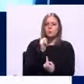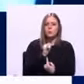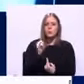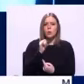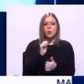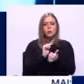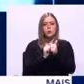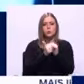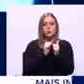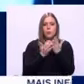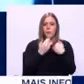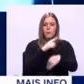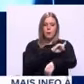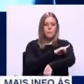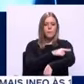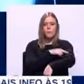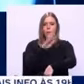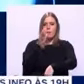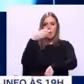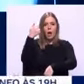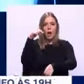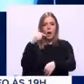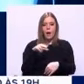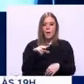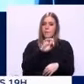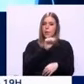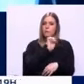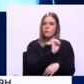tão poderosa no seu próprio país como o Benfica